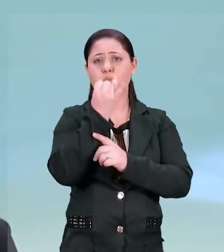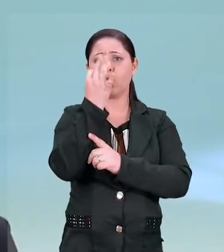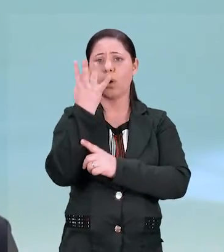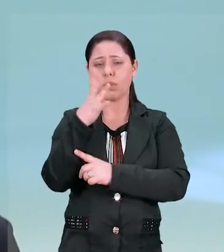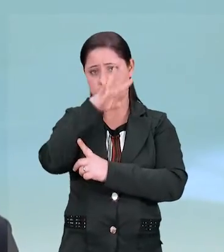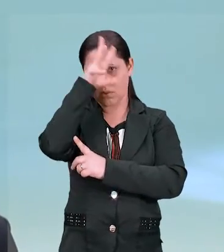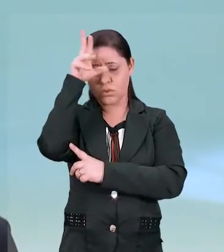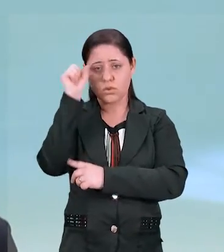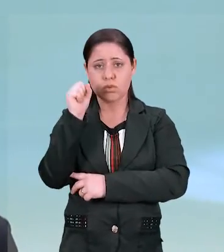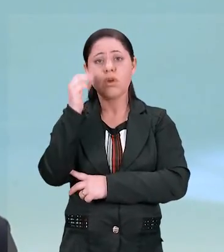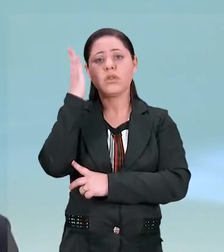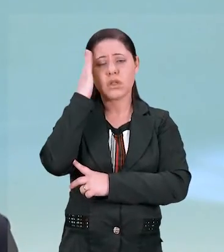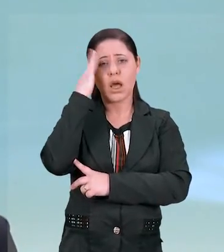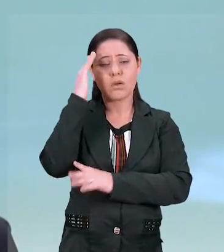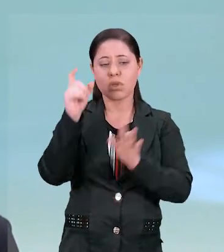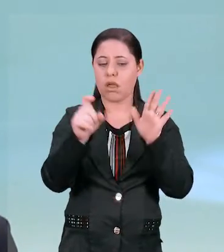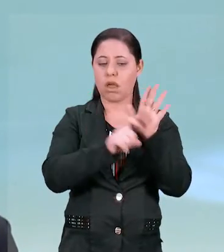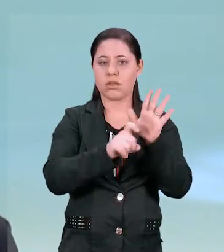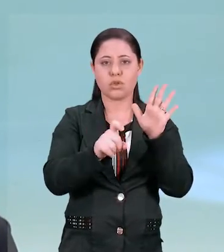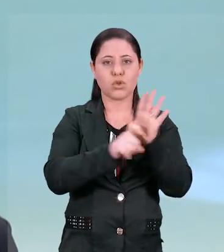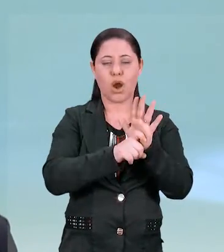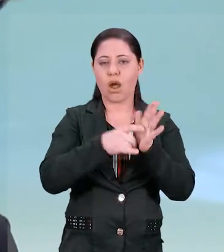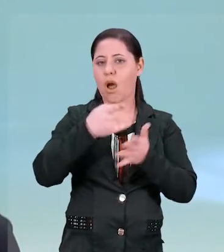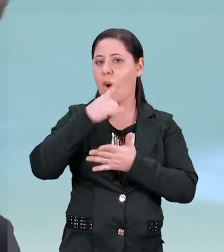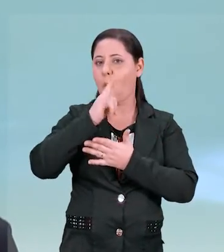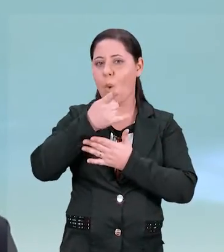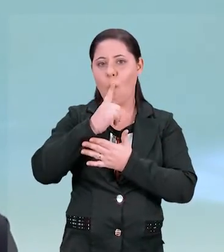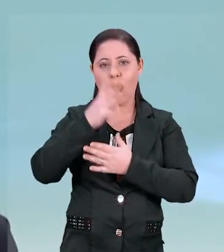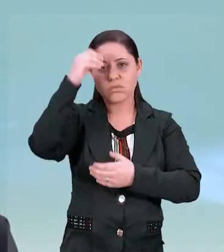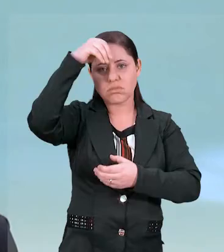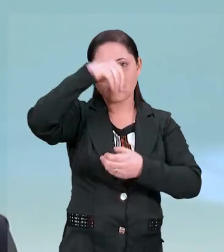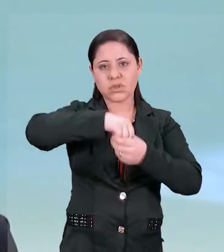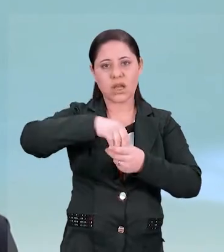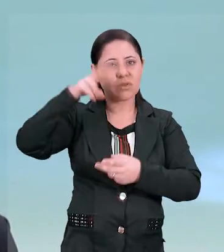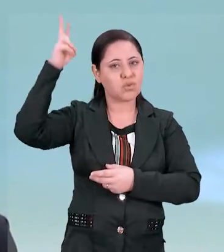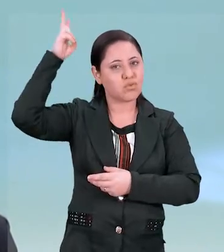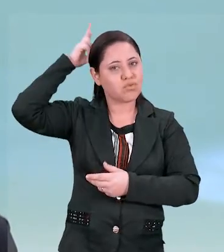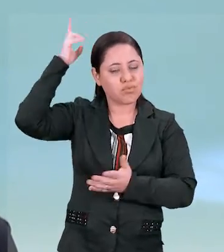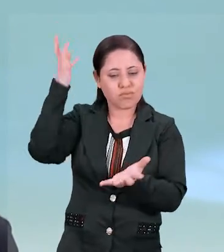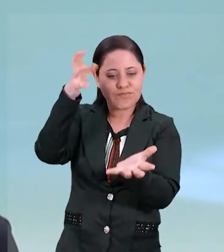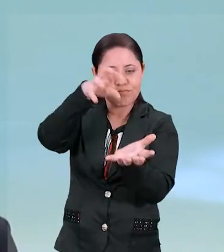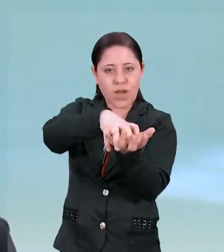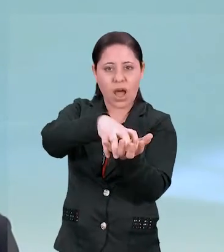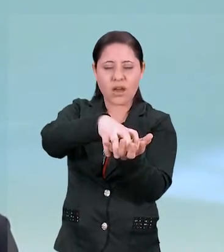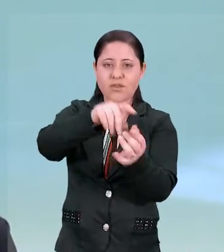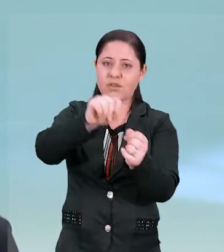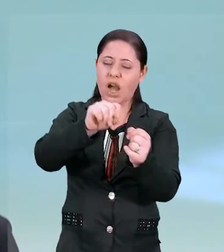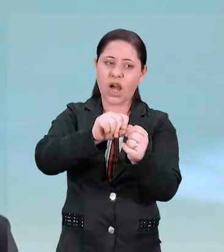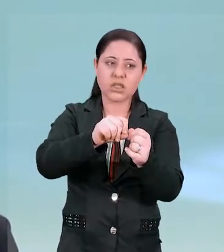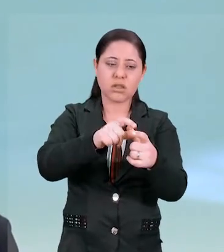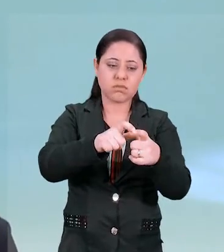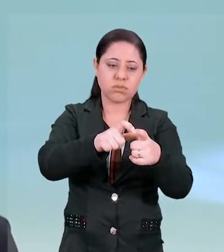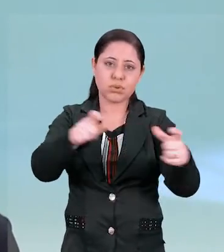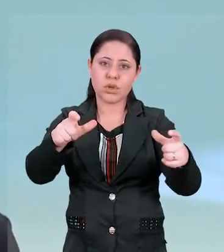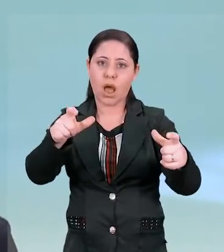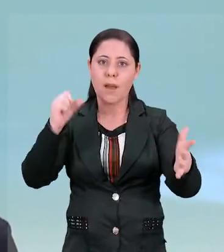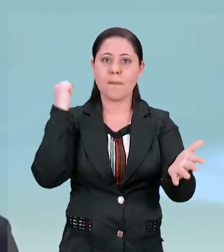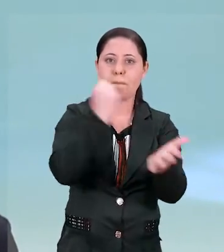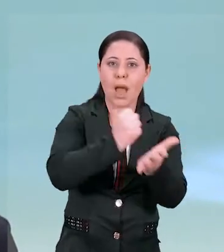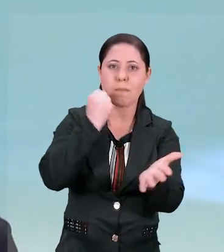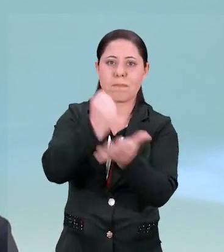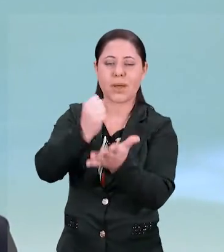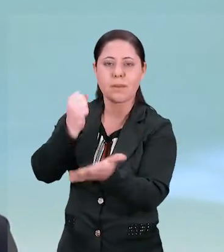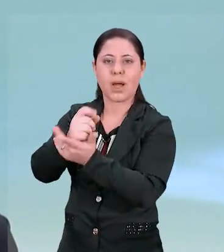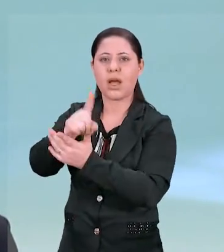exemplo, que as drogas, o álcool dentro da aldeia, eleva a questão do homicídio, o que puxa muitas estatísticas do Mato Grosso. Nós poderíamos